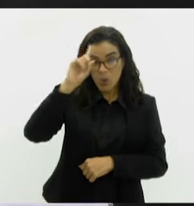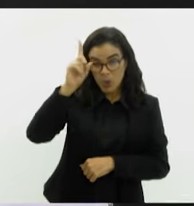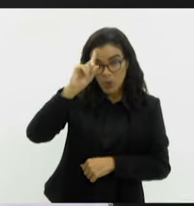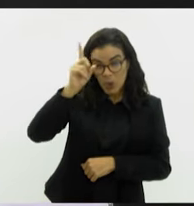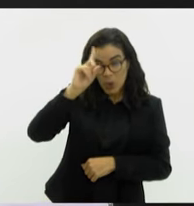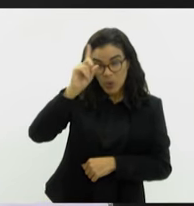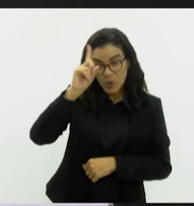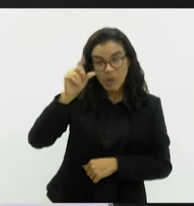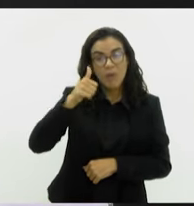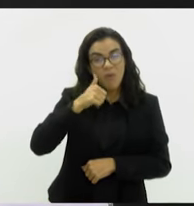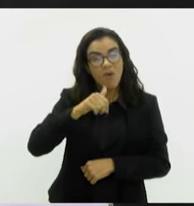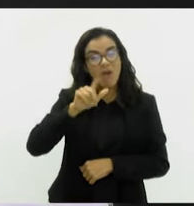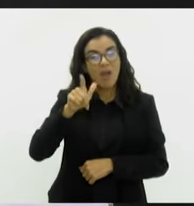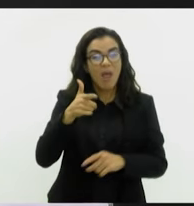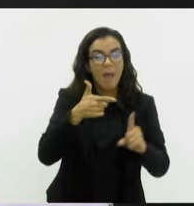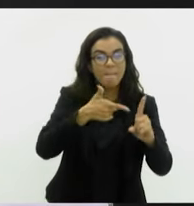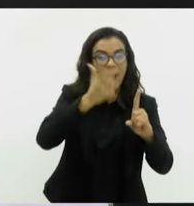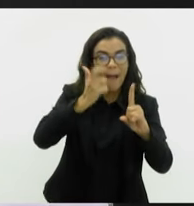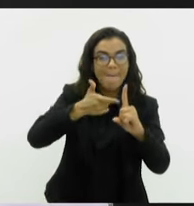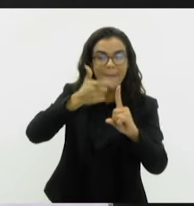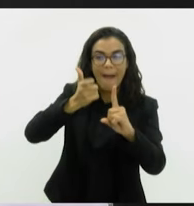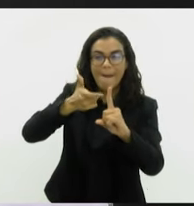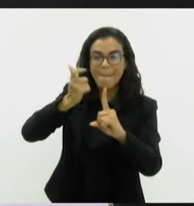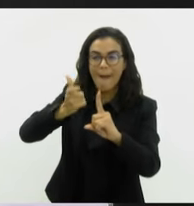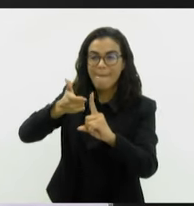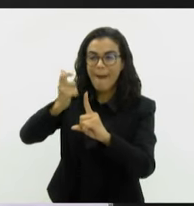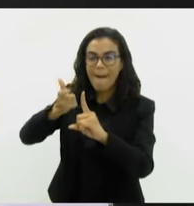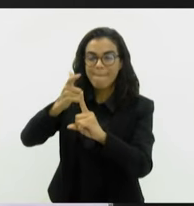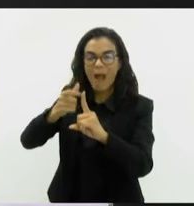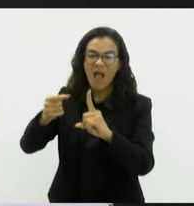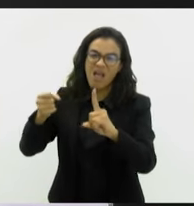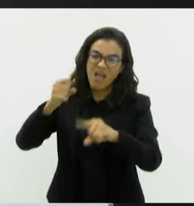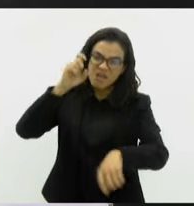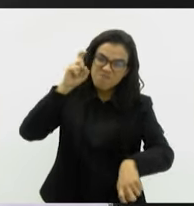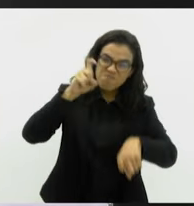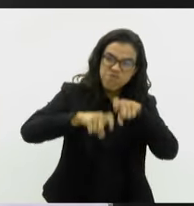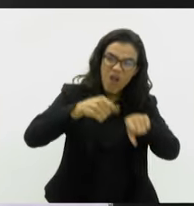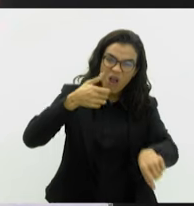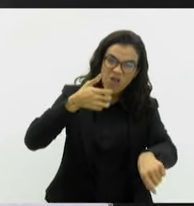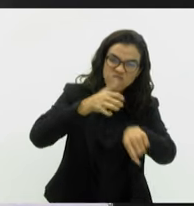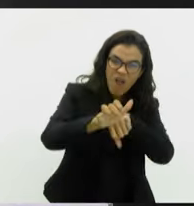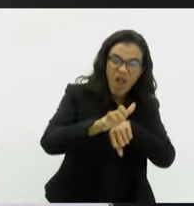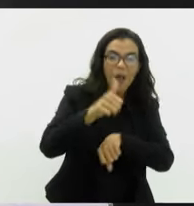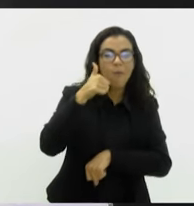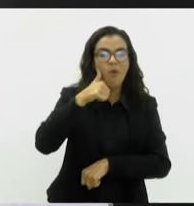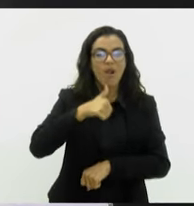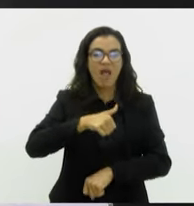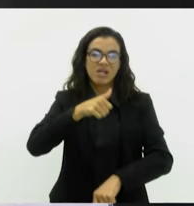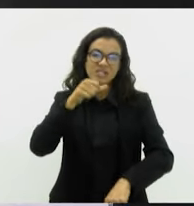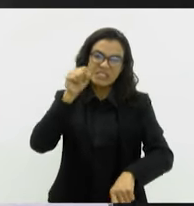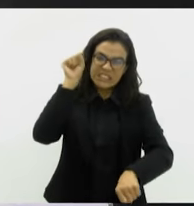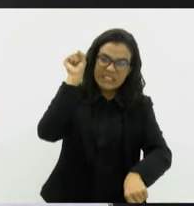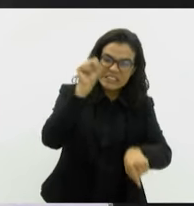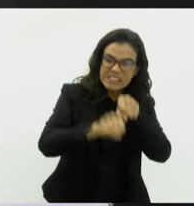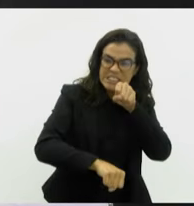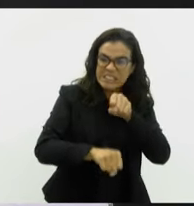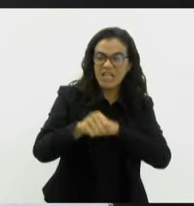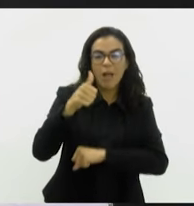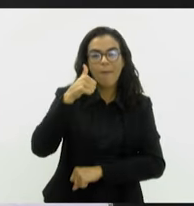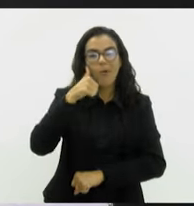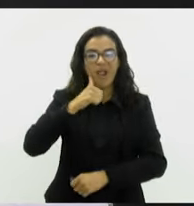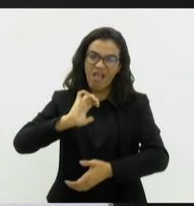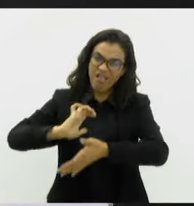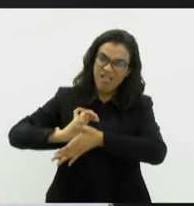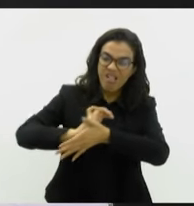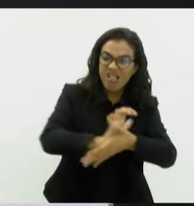vemos mulheres sendo assassinadas mulheres sendo violentadas mulheres sendo abusadas mulheres sendo